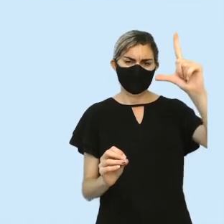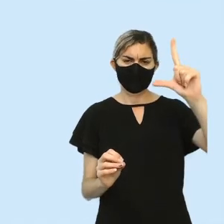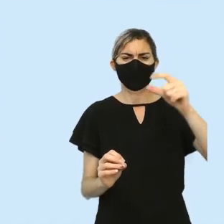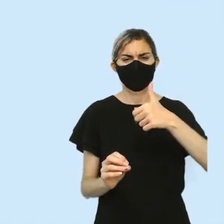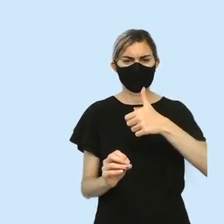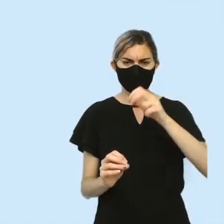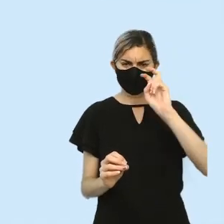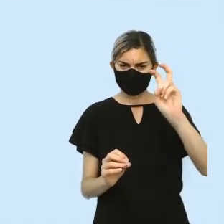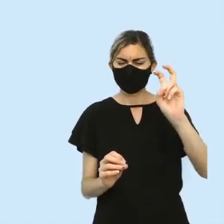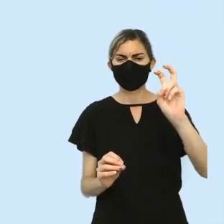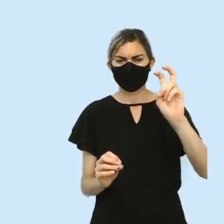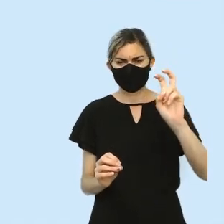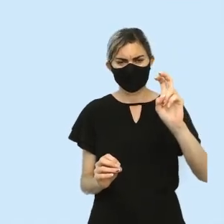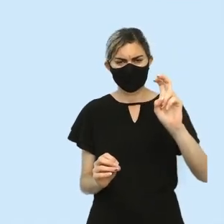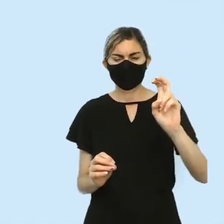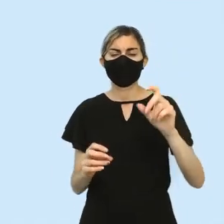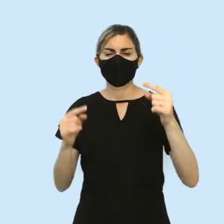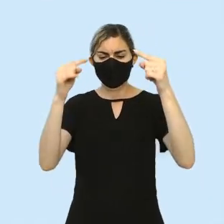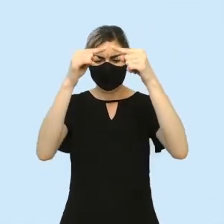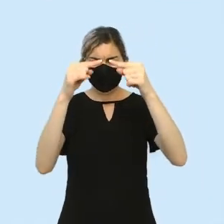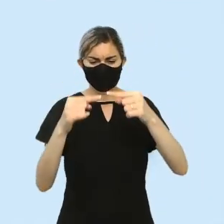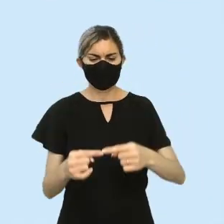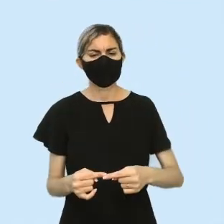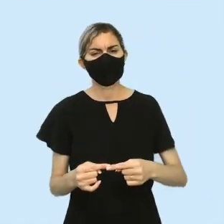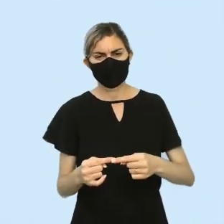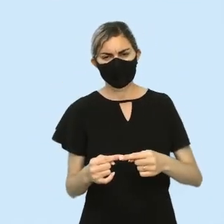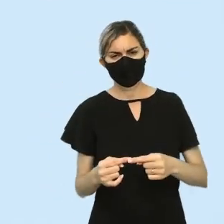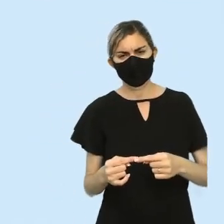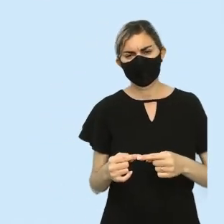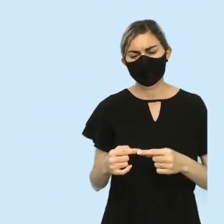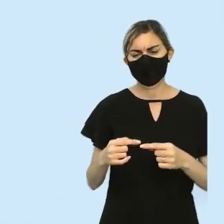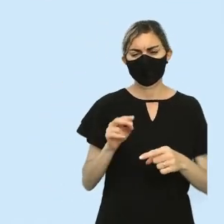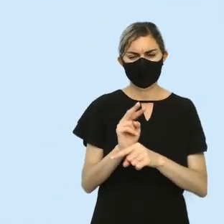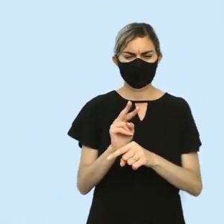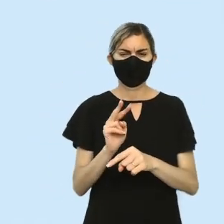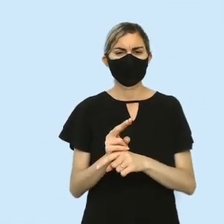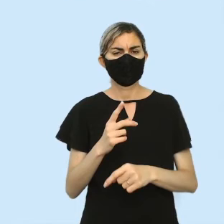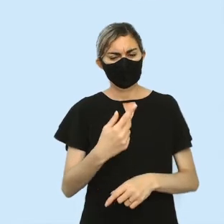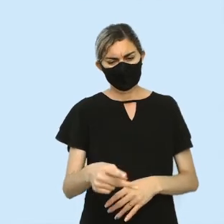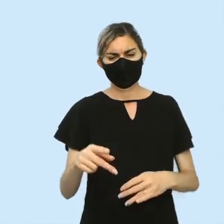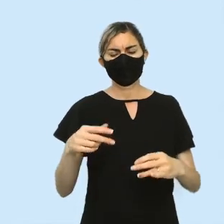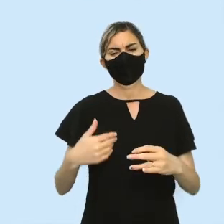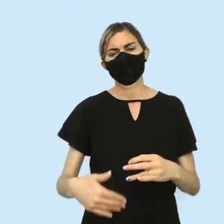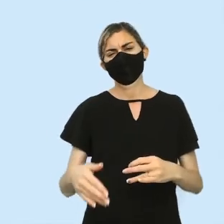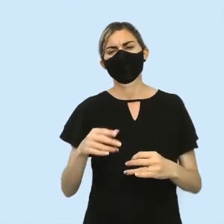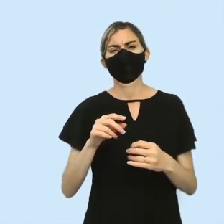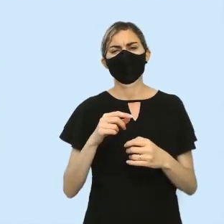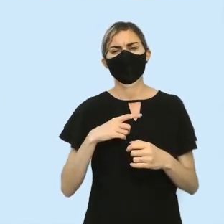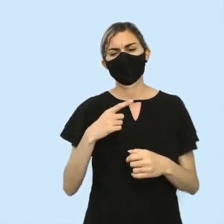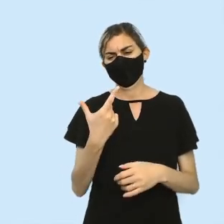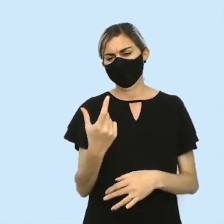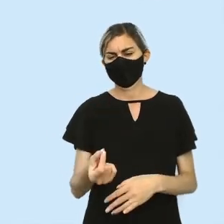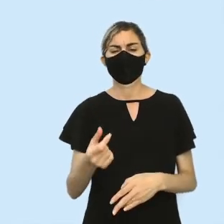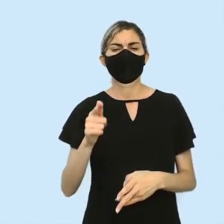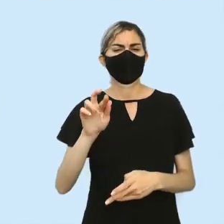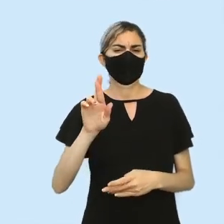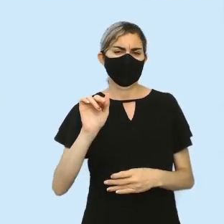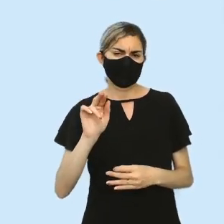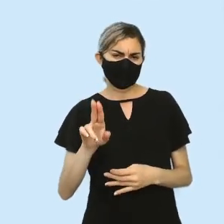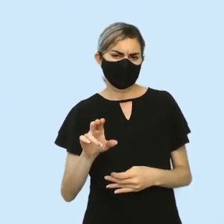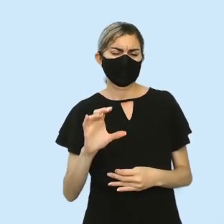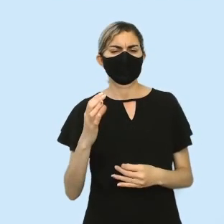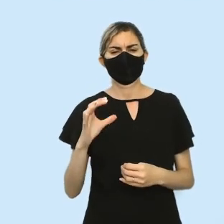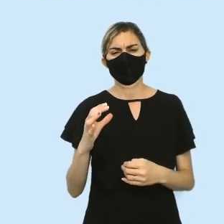que 5. Aplicando o princípio da conservação, ela foi 20 graus